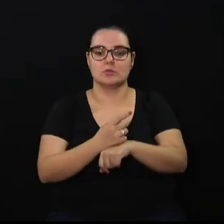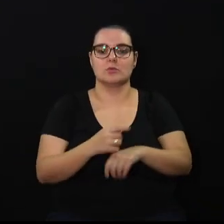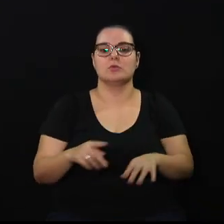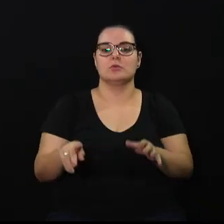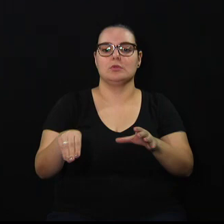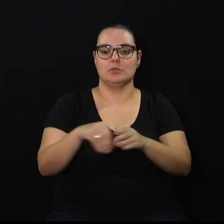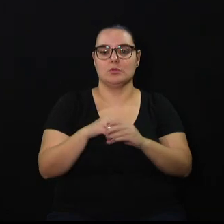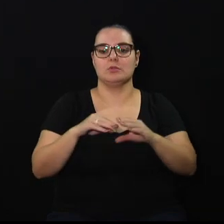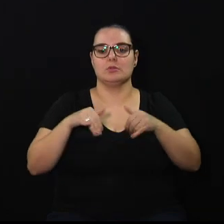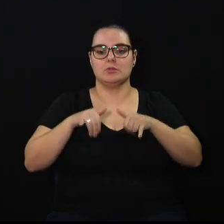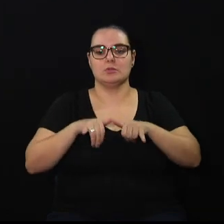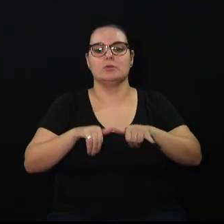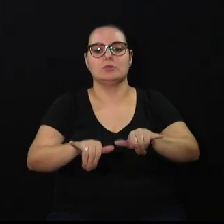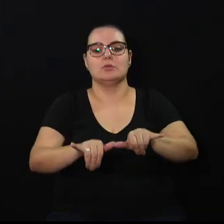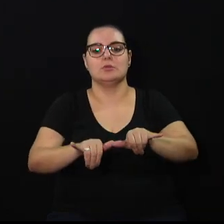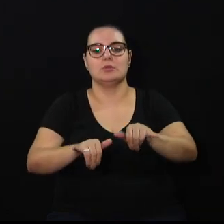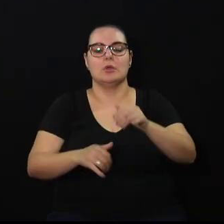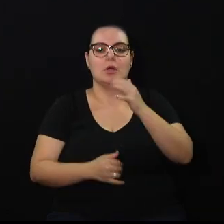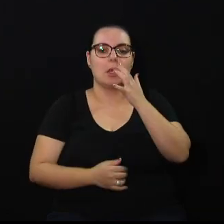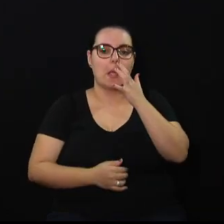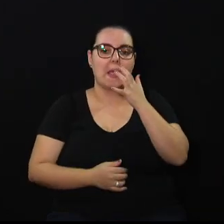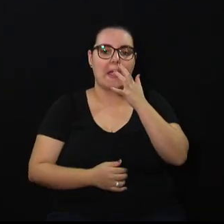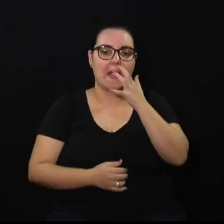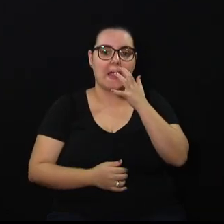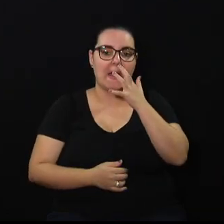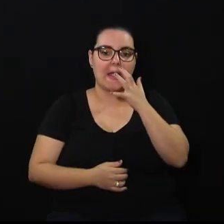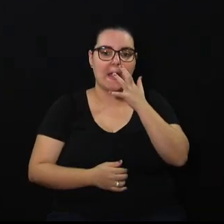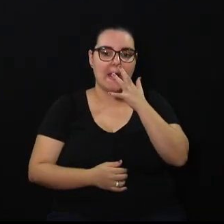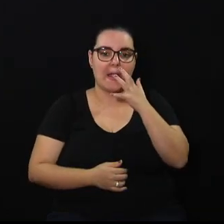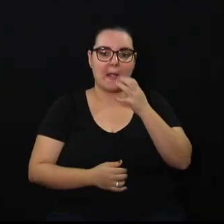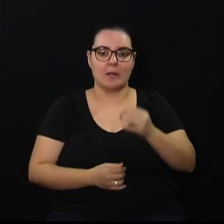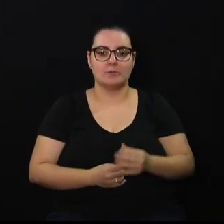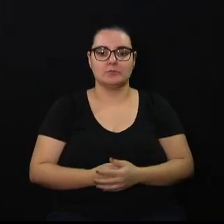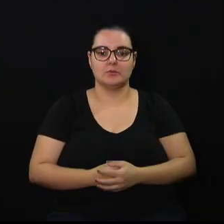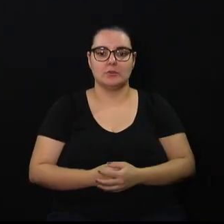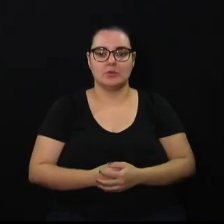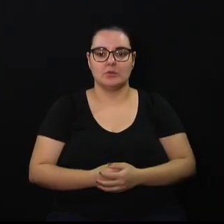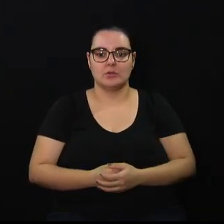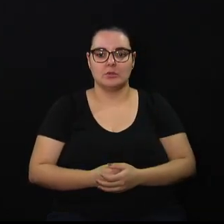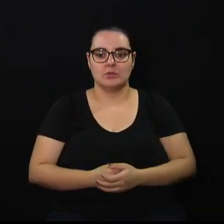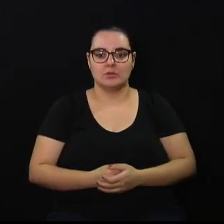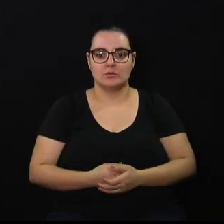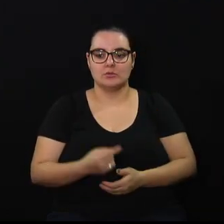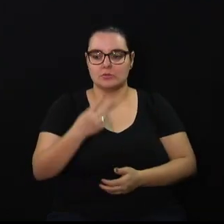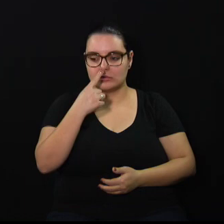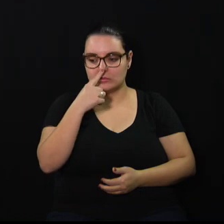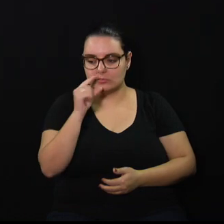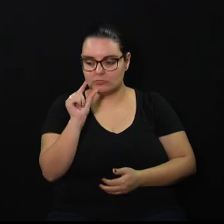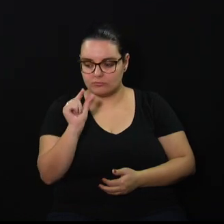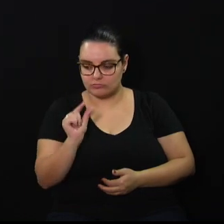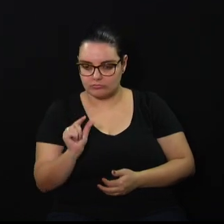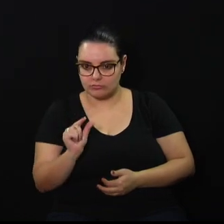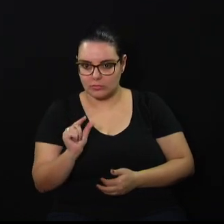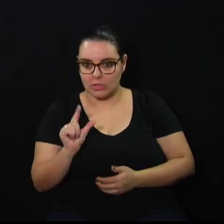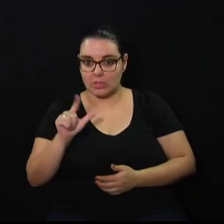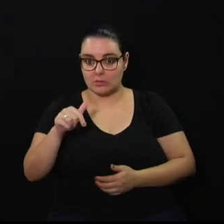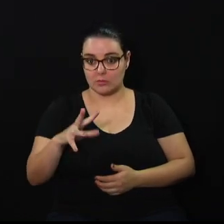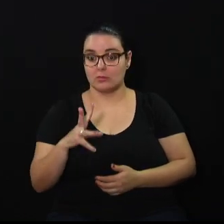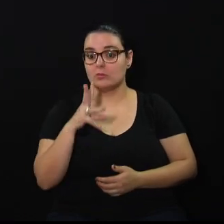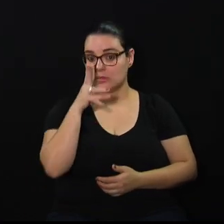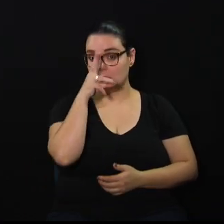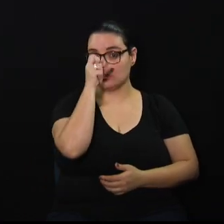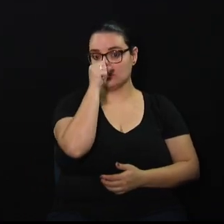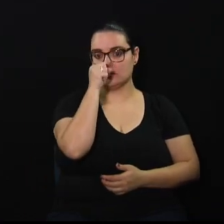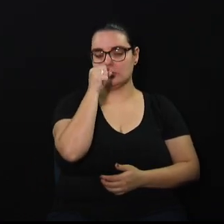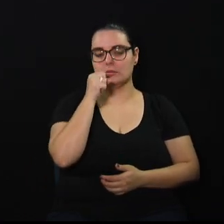procurar sempre do - a cheiroso para depois os mais mais fortes